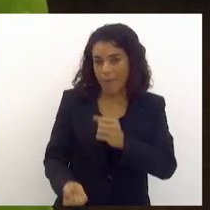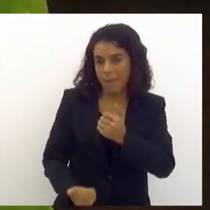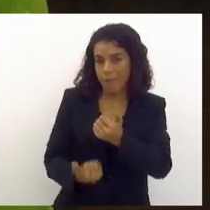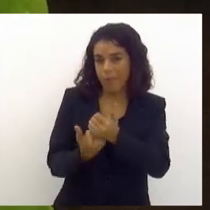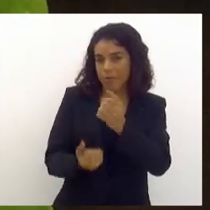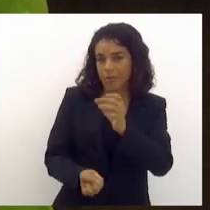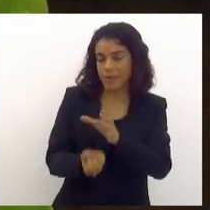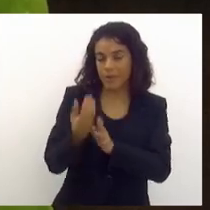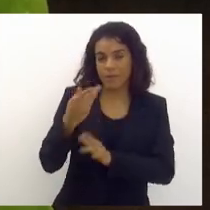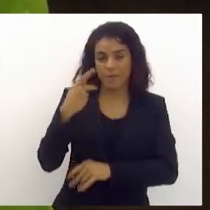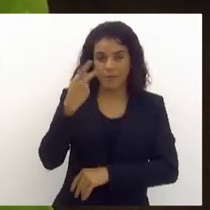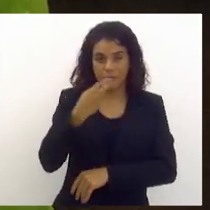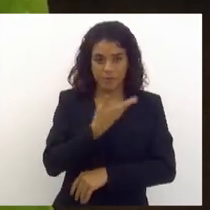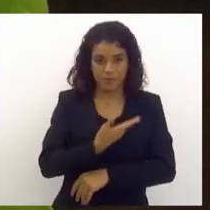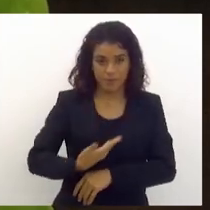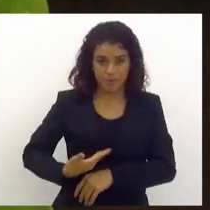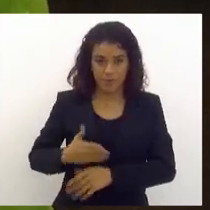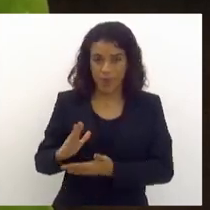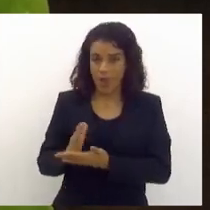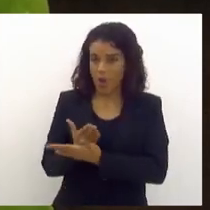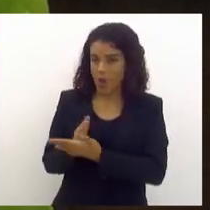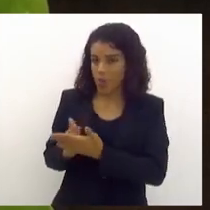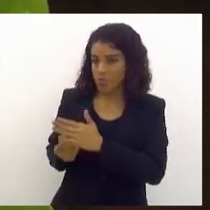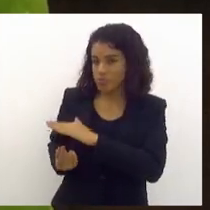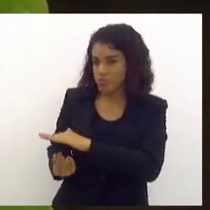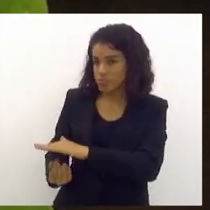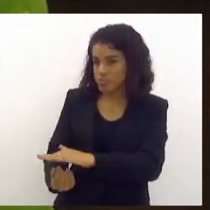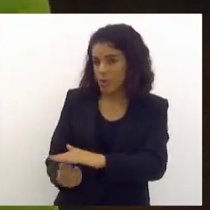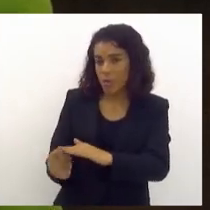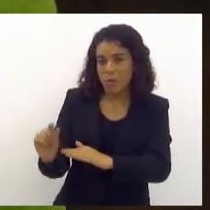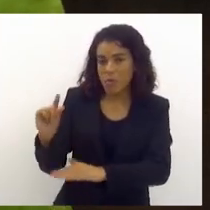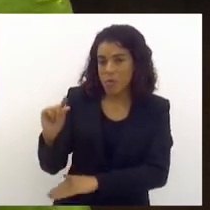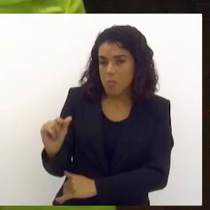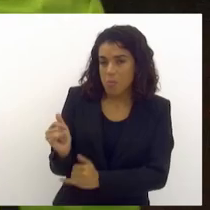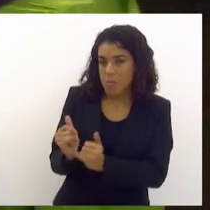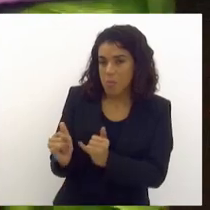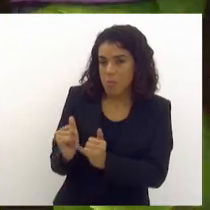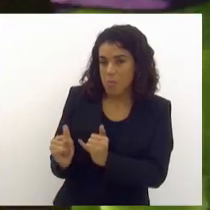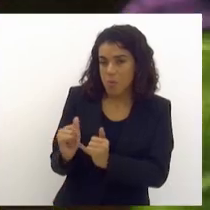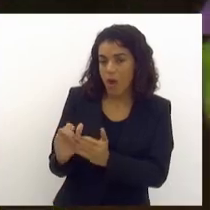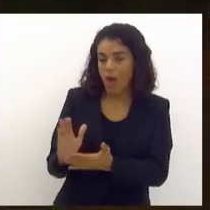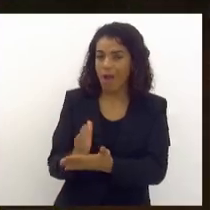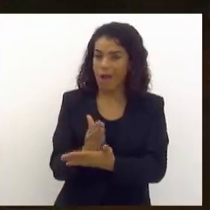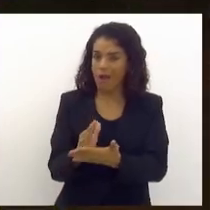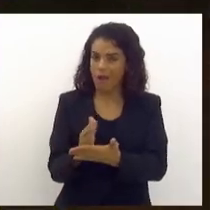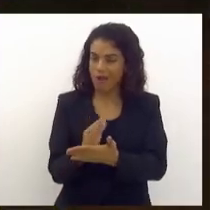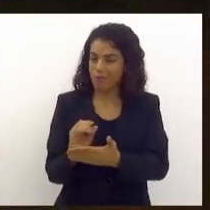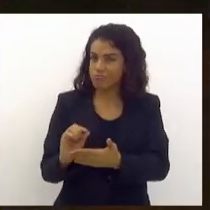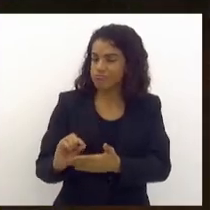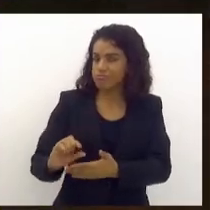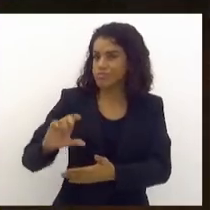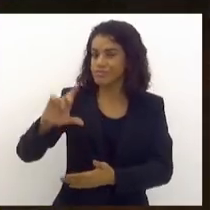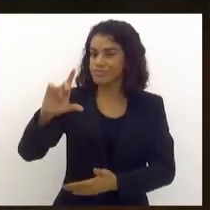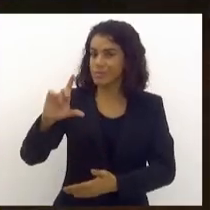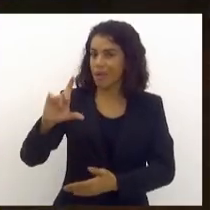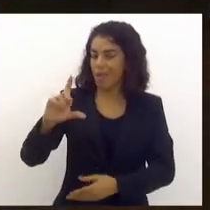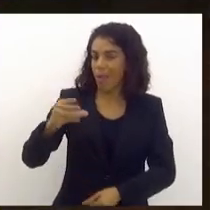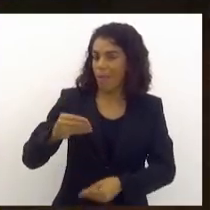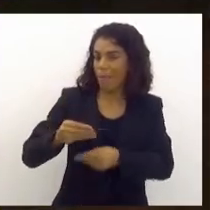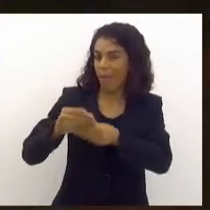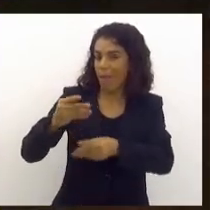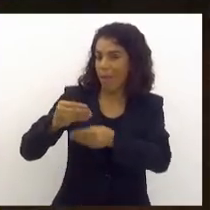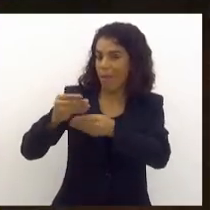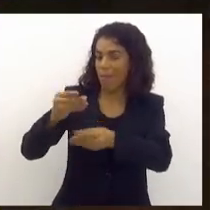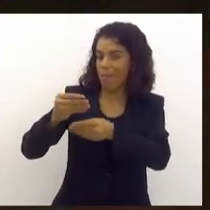públicas. Alguns desses fundos tinham saldos muito pequenos, outros tinham saldos acumulados um pouco